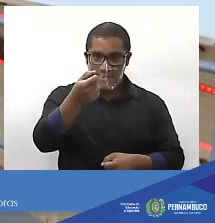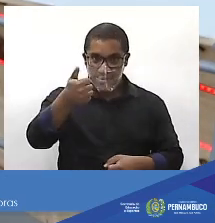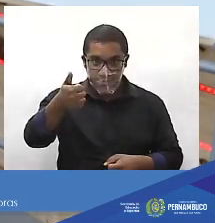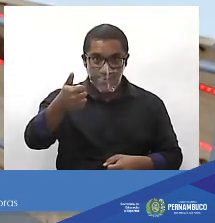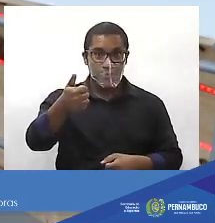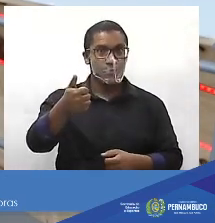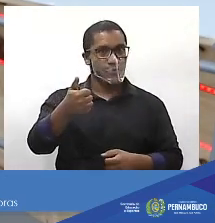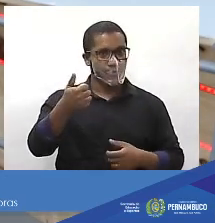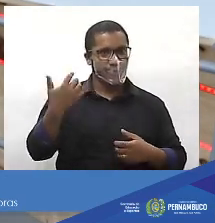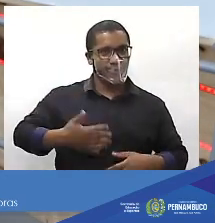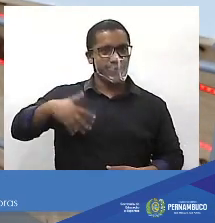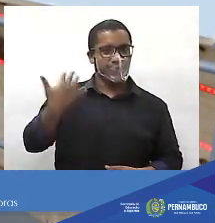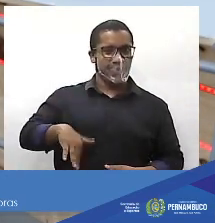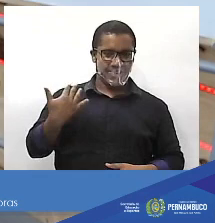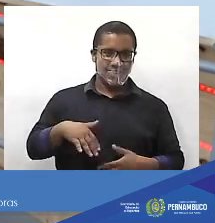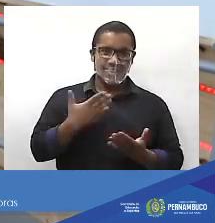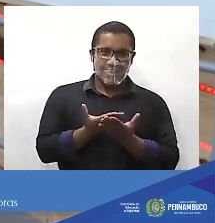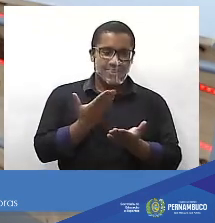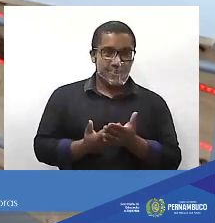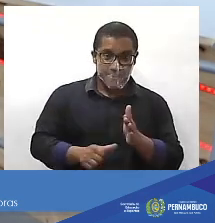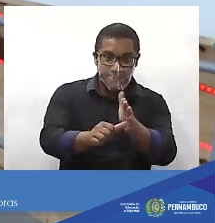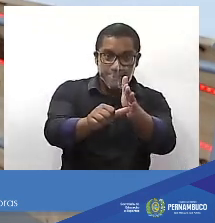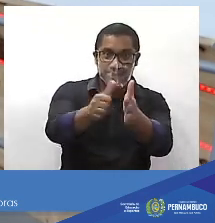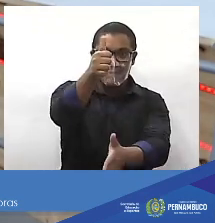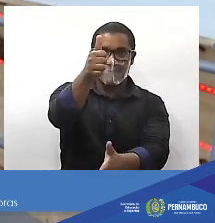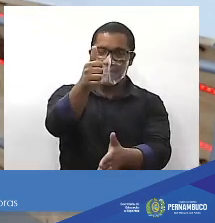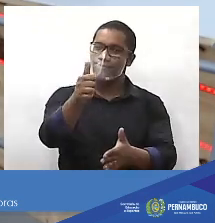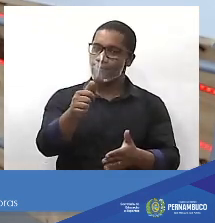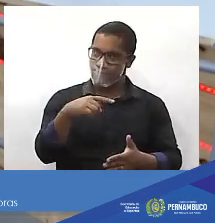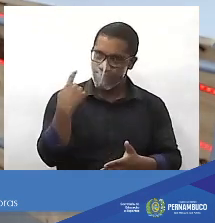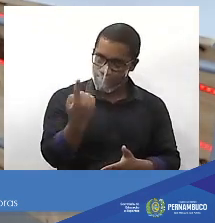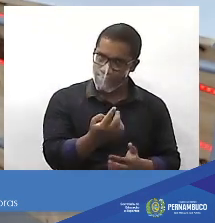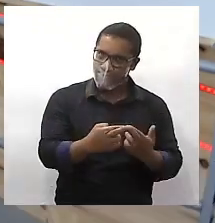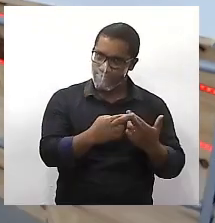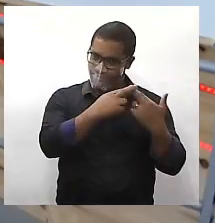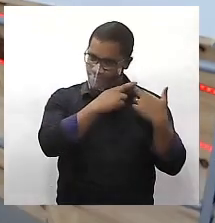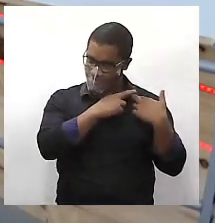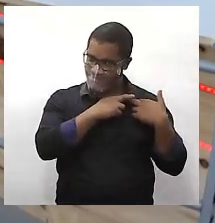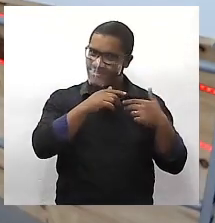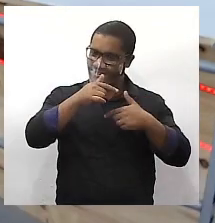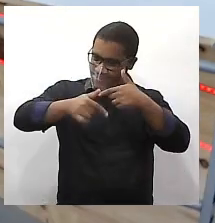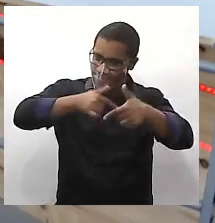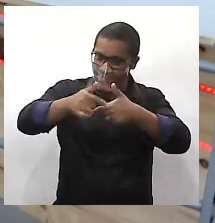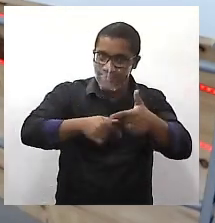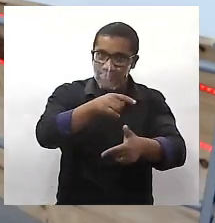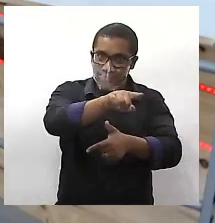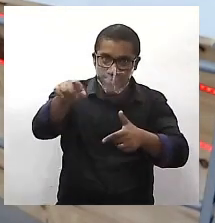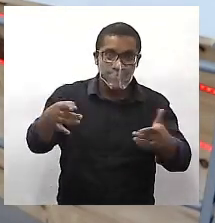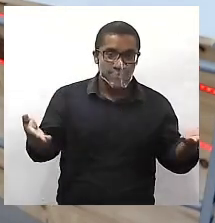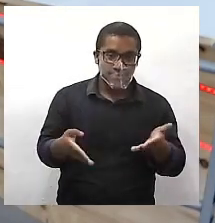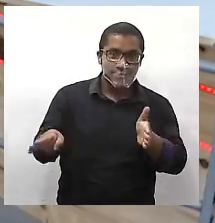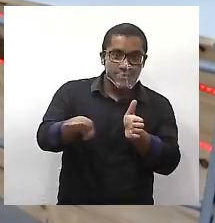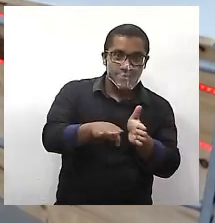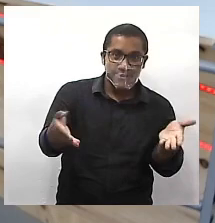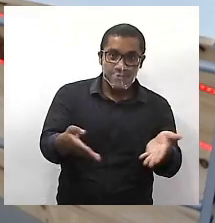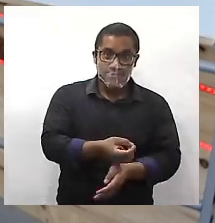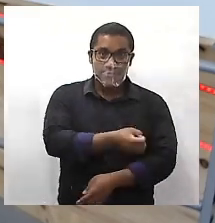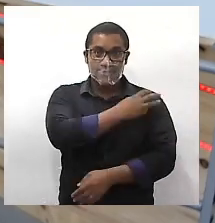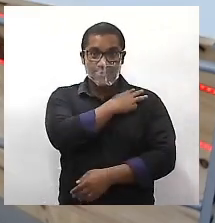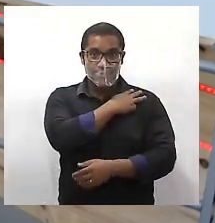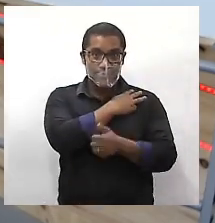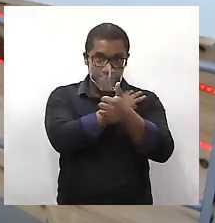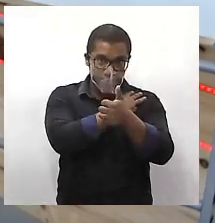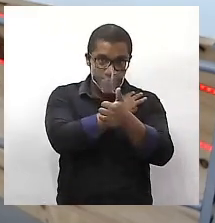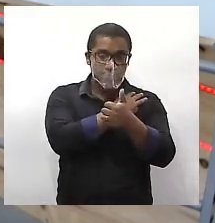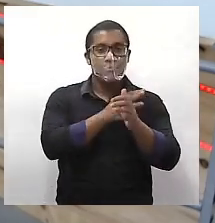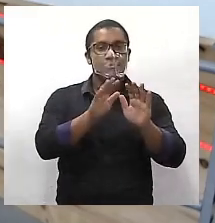né? A primeira aula, ou seja, nossa primeira obrigação aí em 2021 para você que está chegando no terceiro ano agora em 2021,